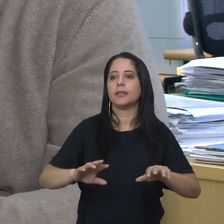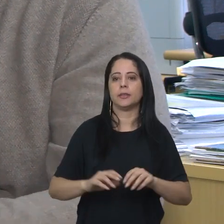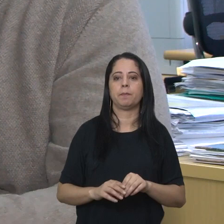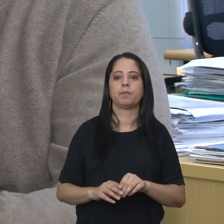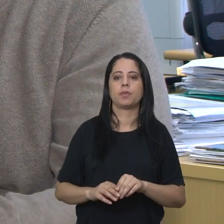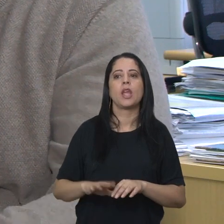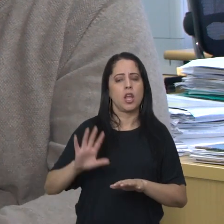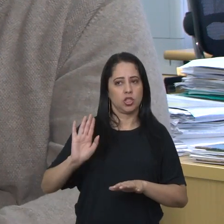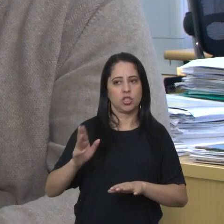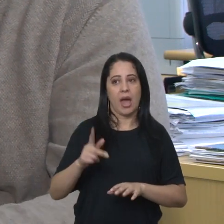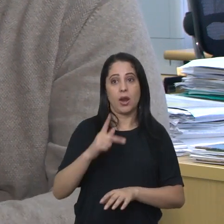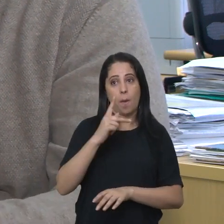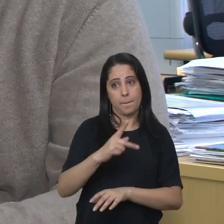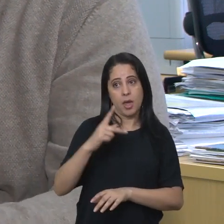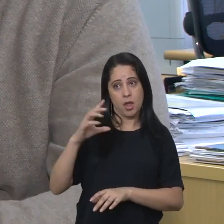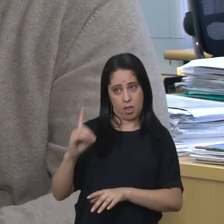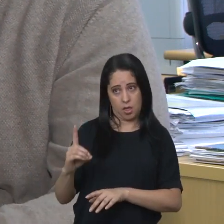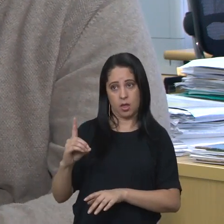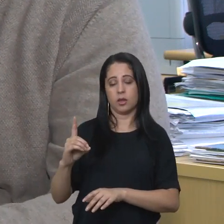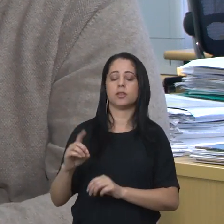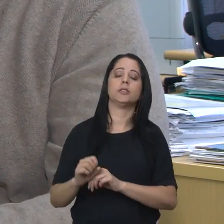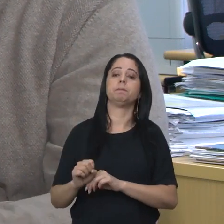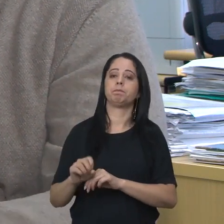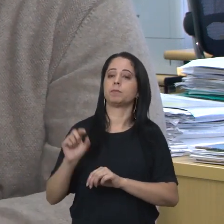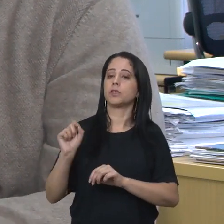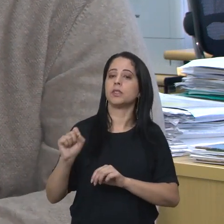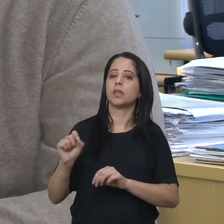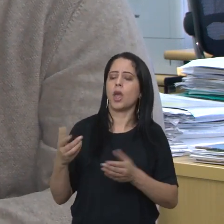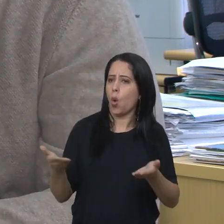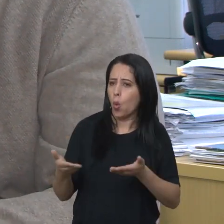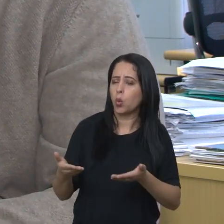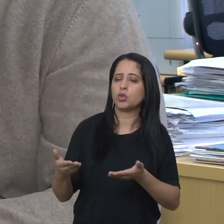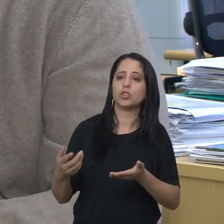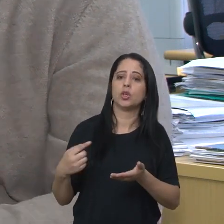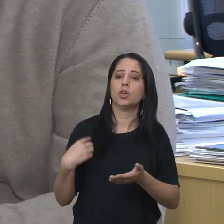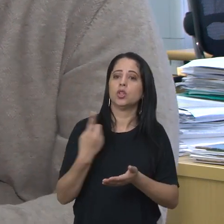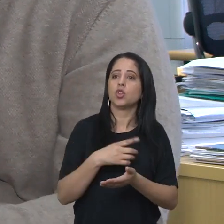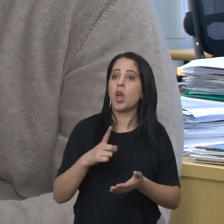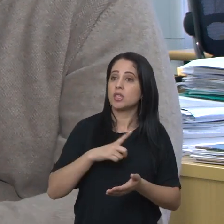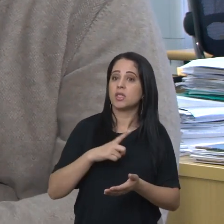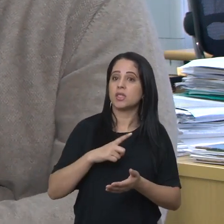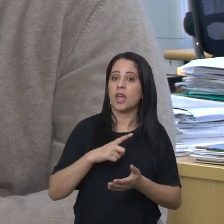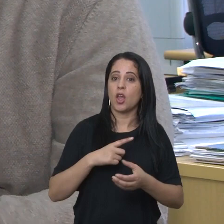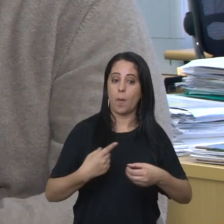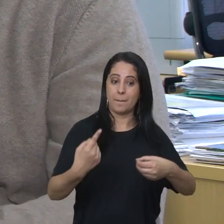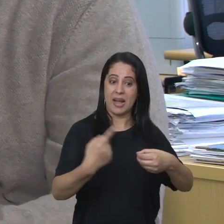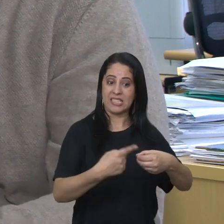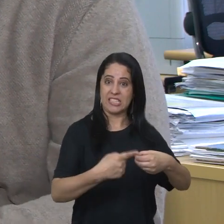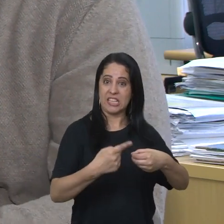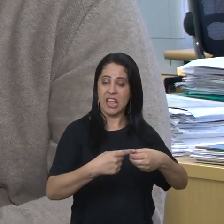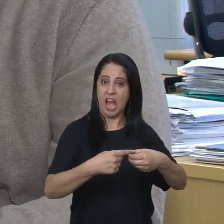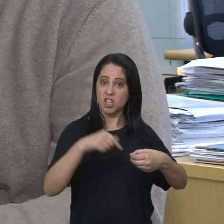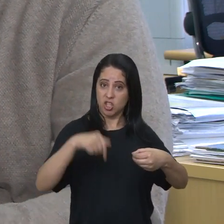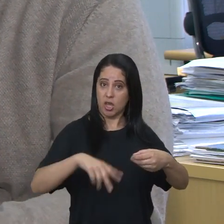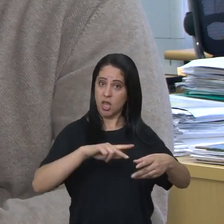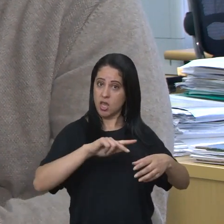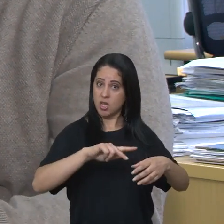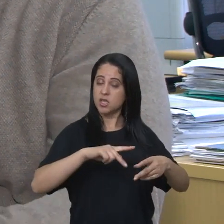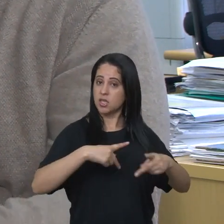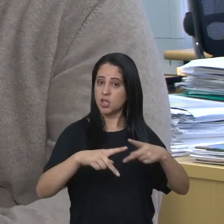uma trajetória aí de discussões nos seus planos diretores de zoneamento que possibilitaram hoje nós temos uma